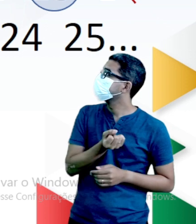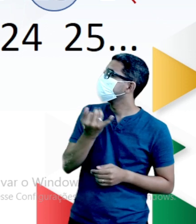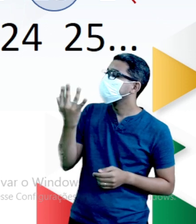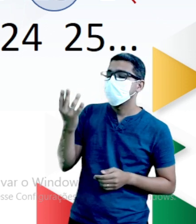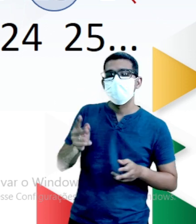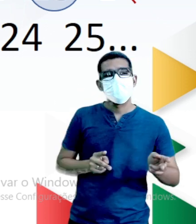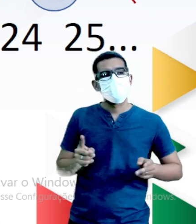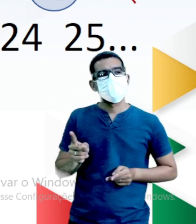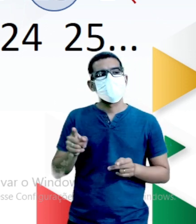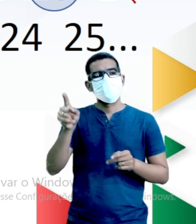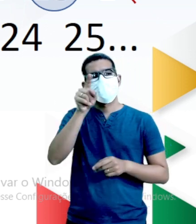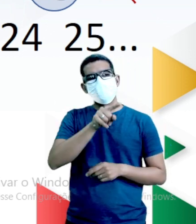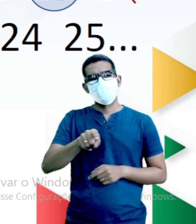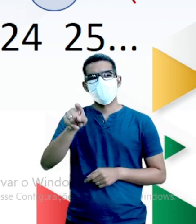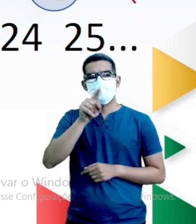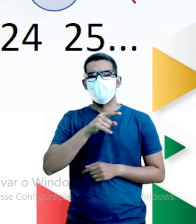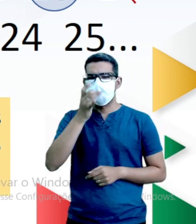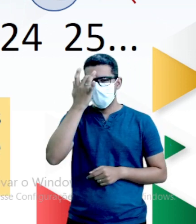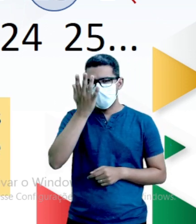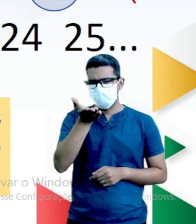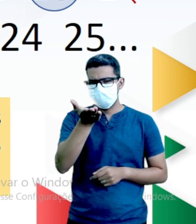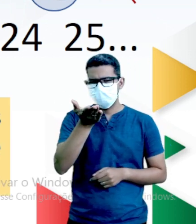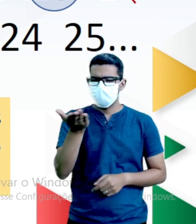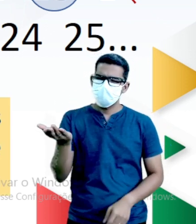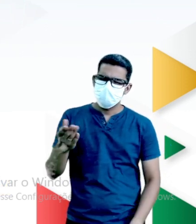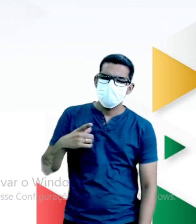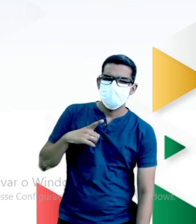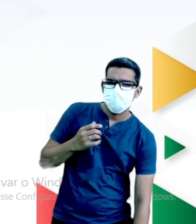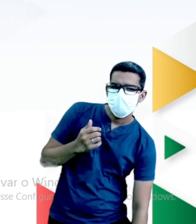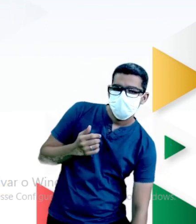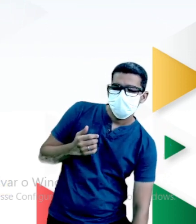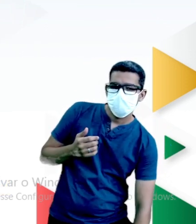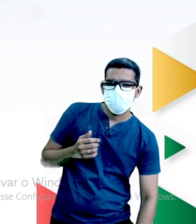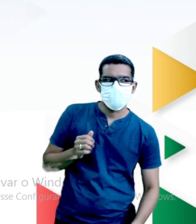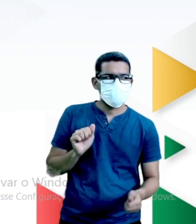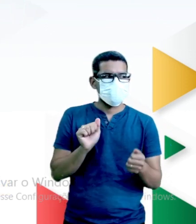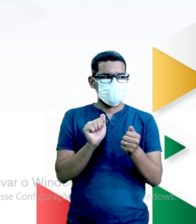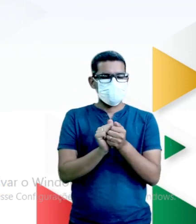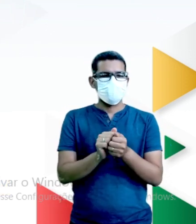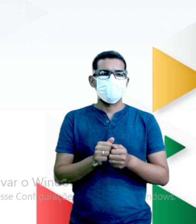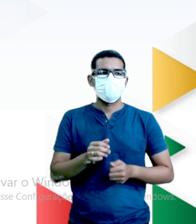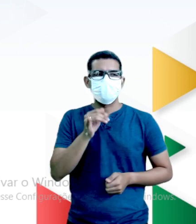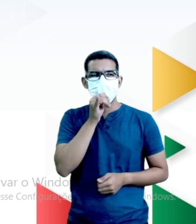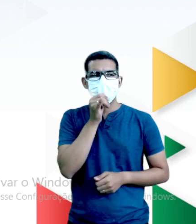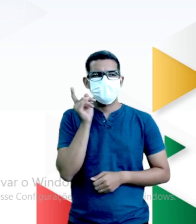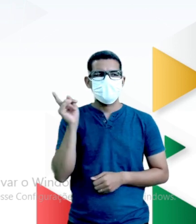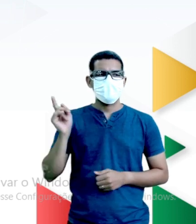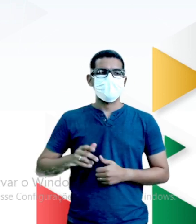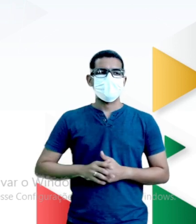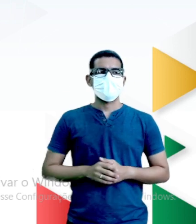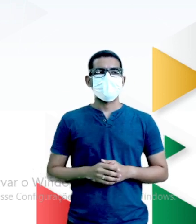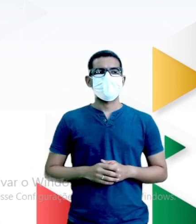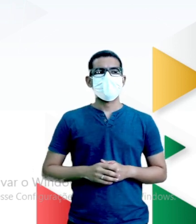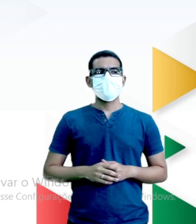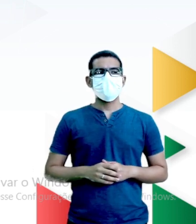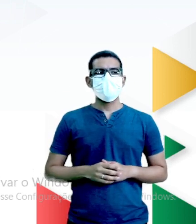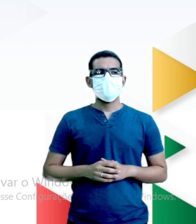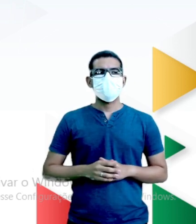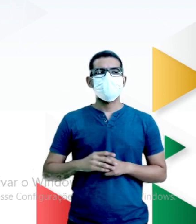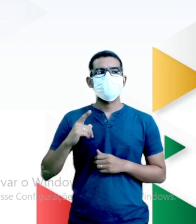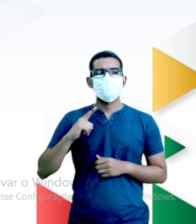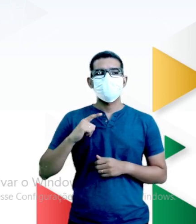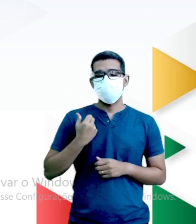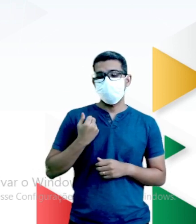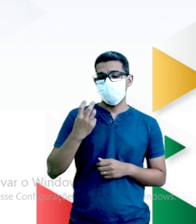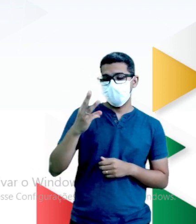divisores. Tranquilo para você? Tá fácil? Então vem comigo que eu vou te mostrar agora um exemplo. Observe as diferentes maneiras de obter o